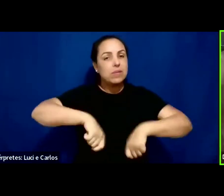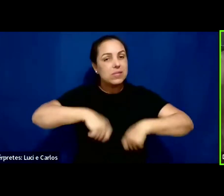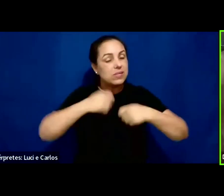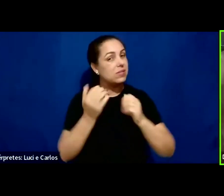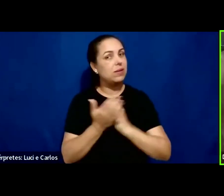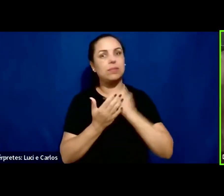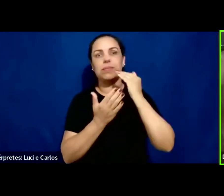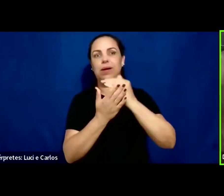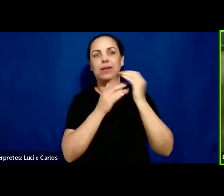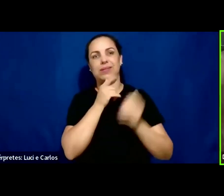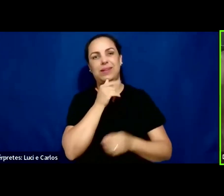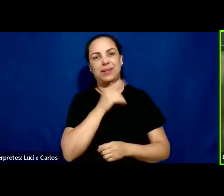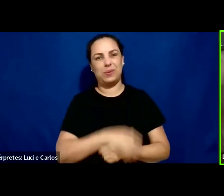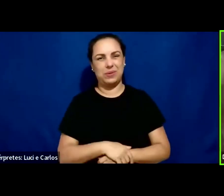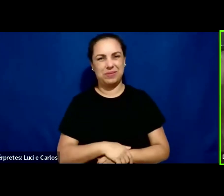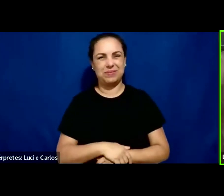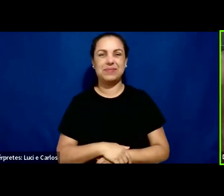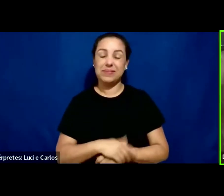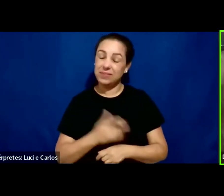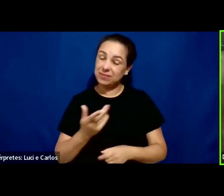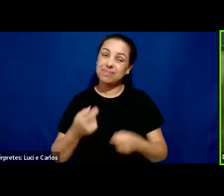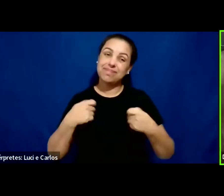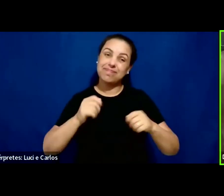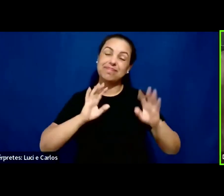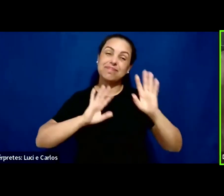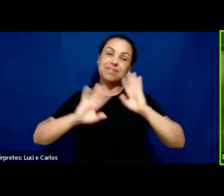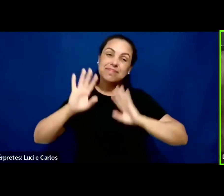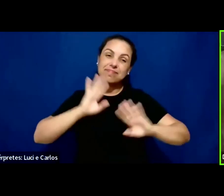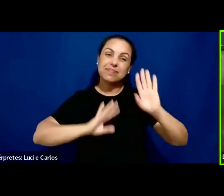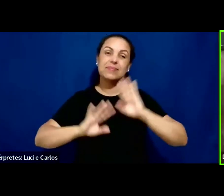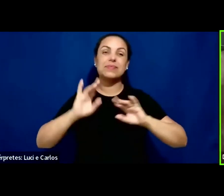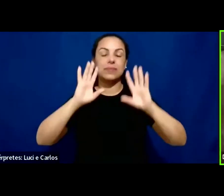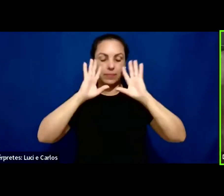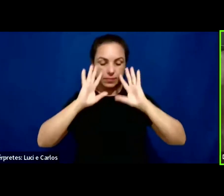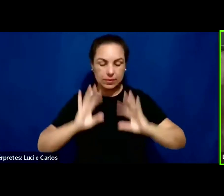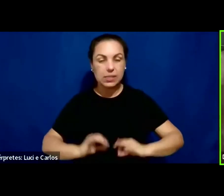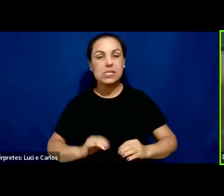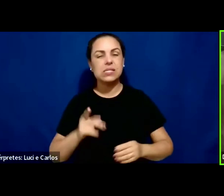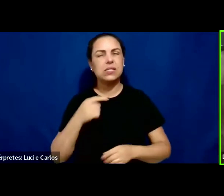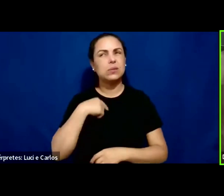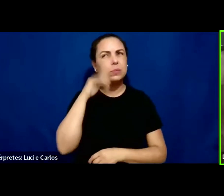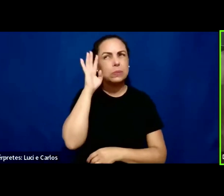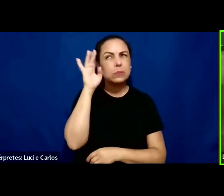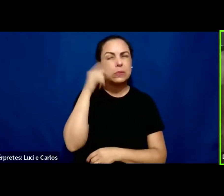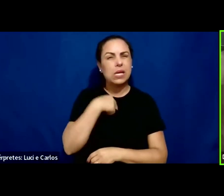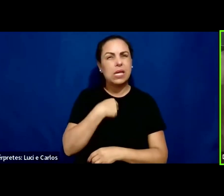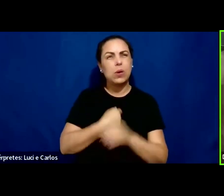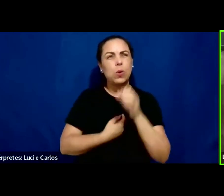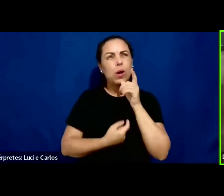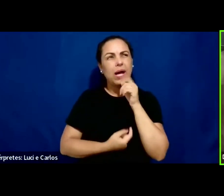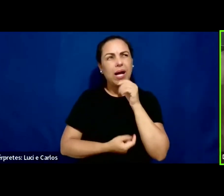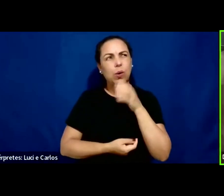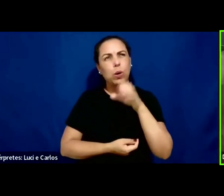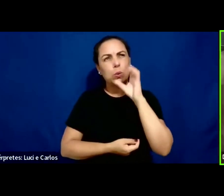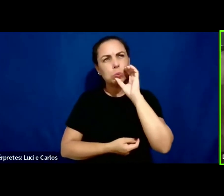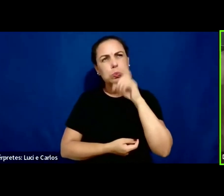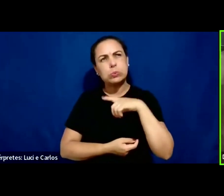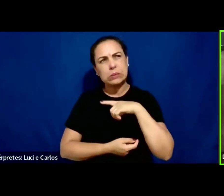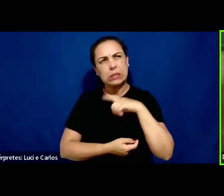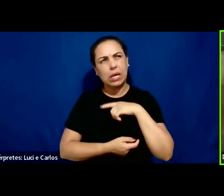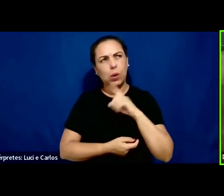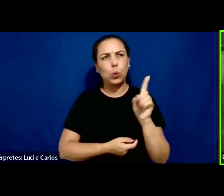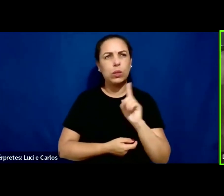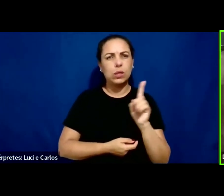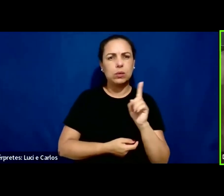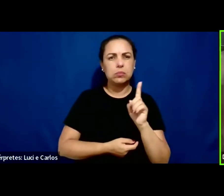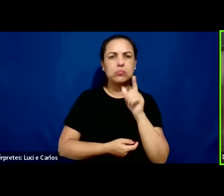Então, observem bem como você está se hidratando. Porque quando se fala em água, a